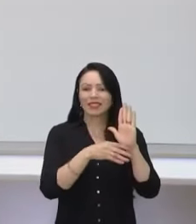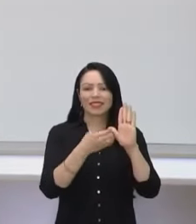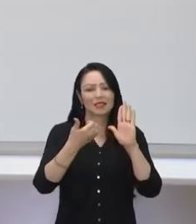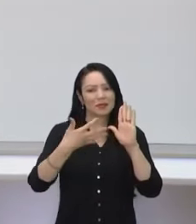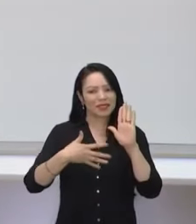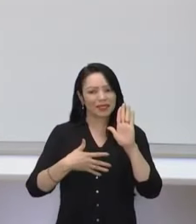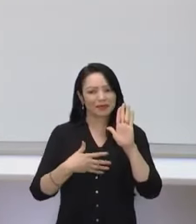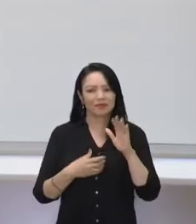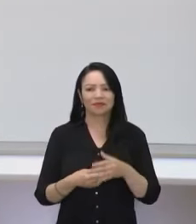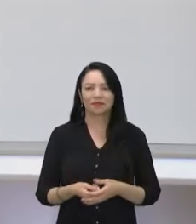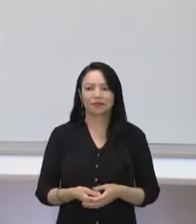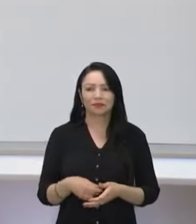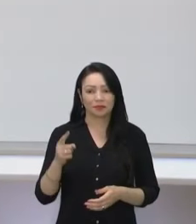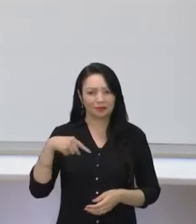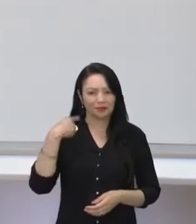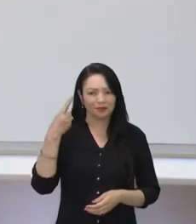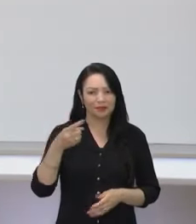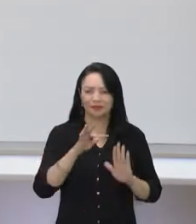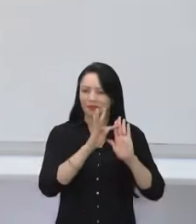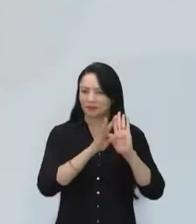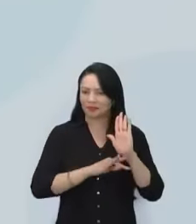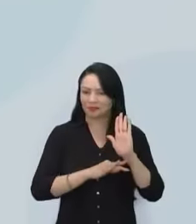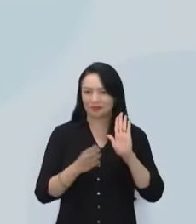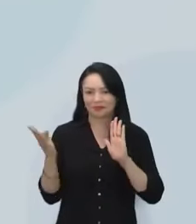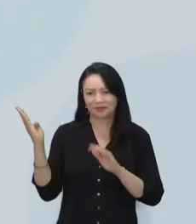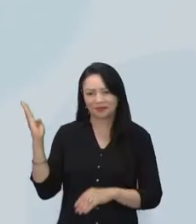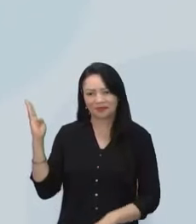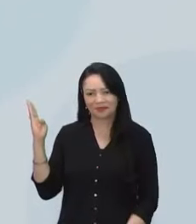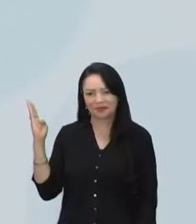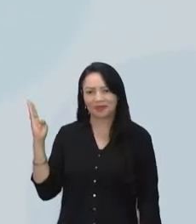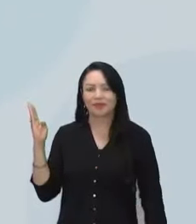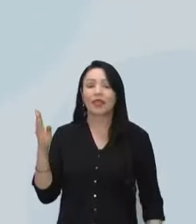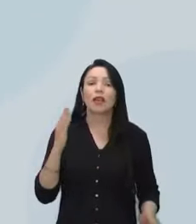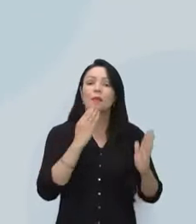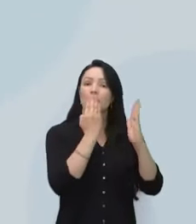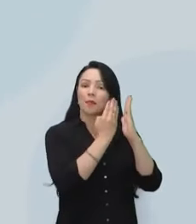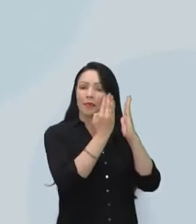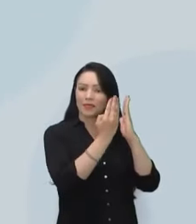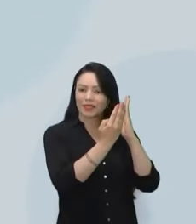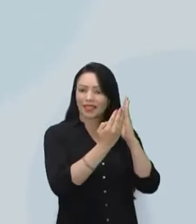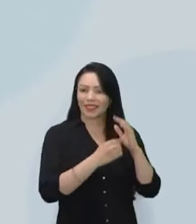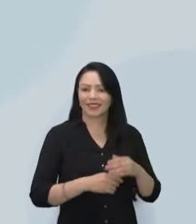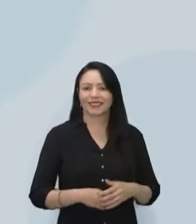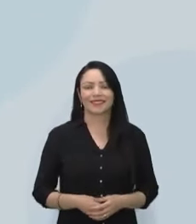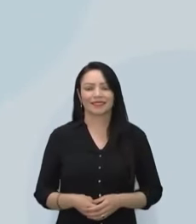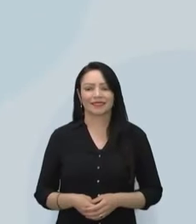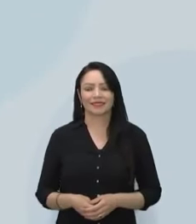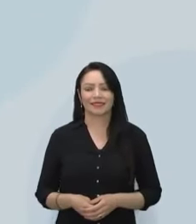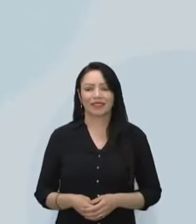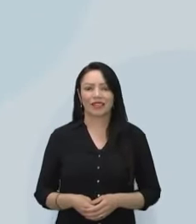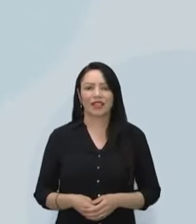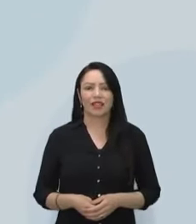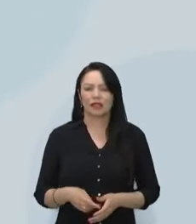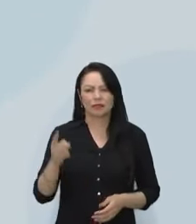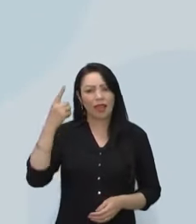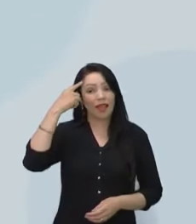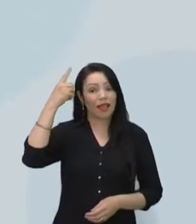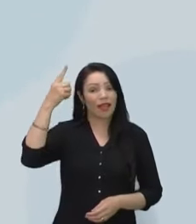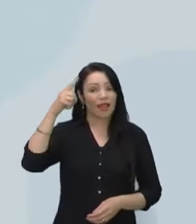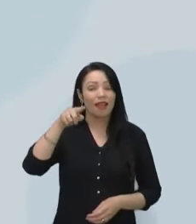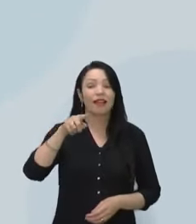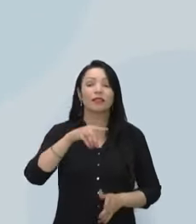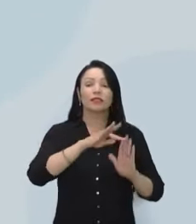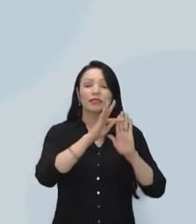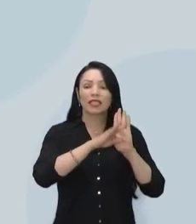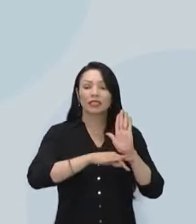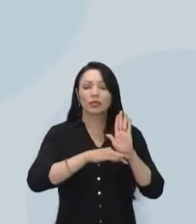tratando? Vamos ao próximo texto, na biblioteca. Enquanto isso, só lembrar aos estudantes que quando um texto